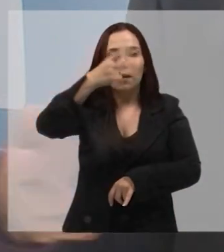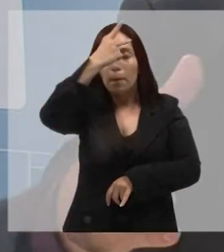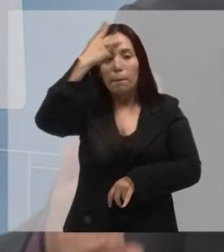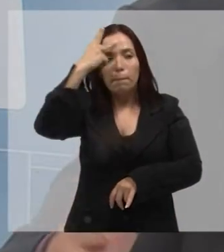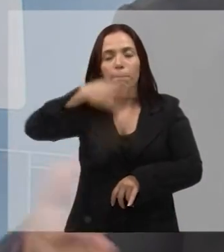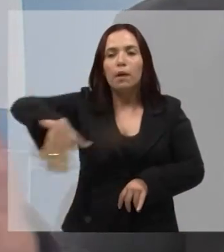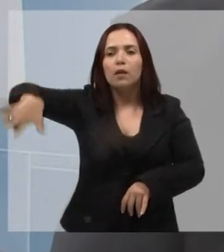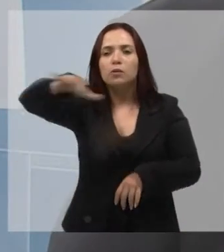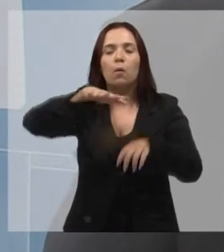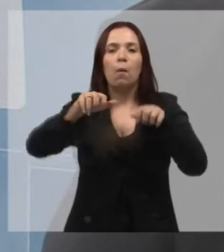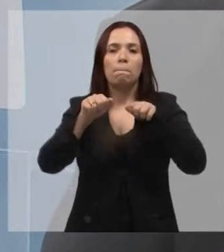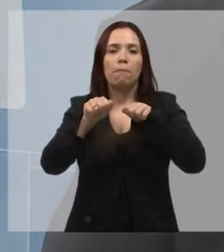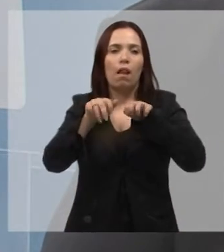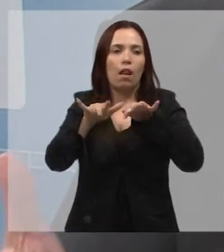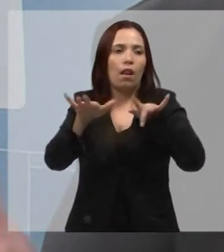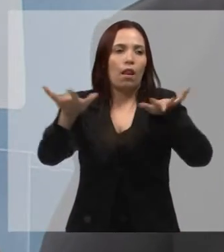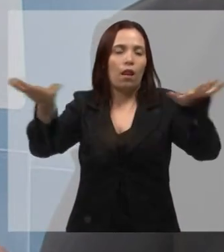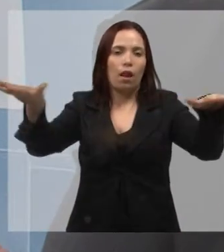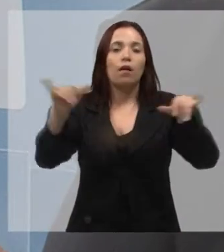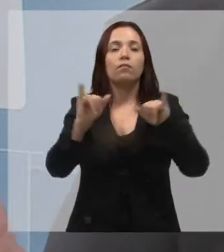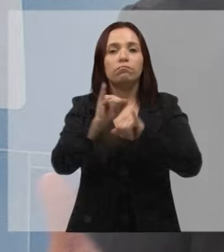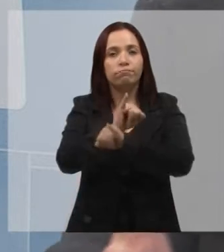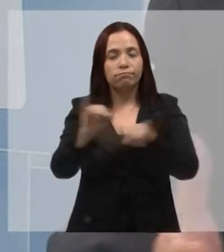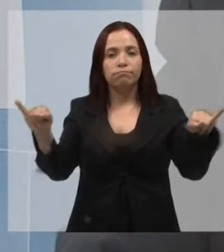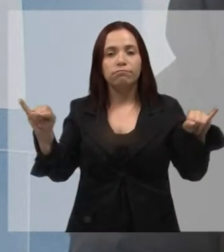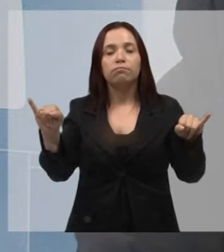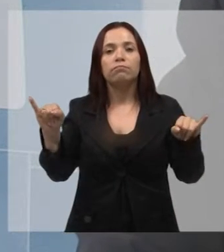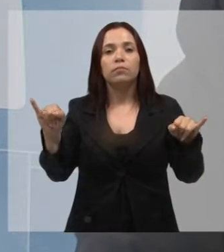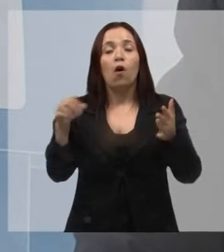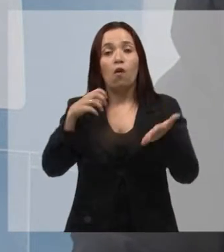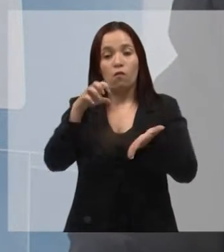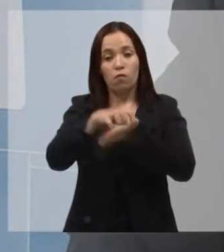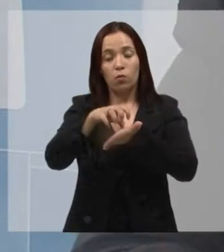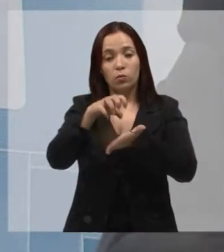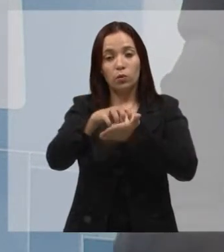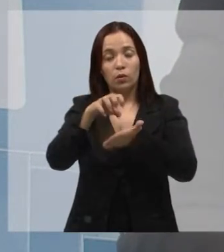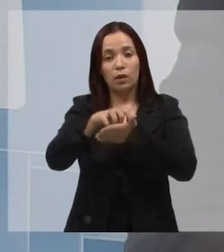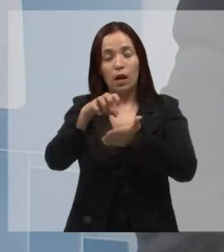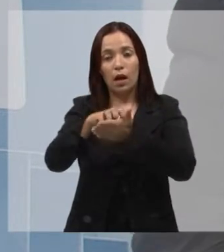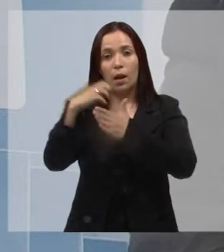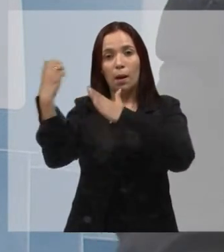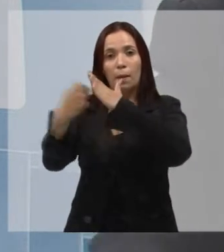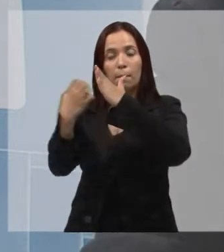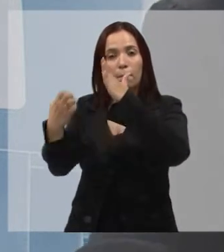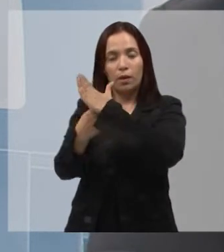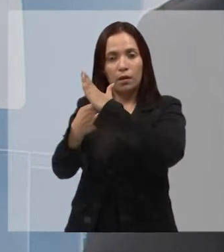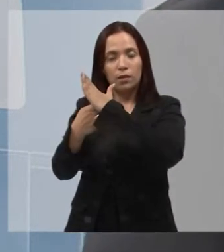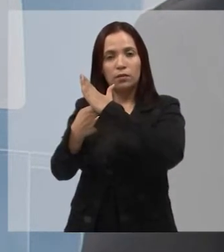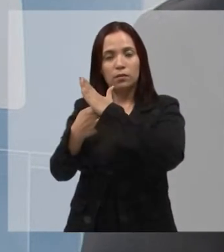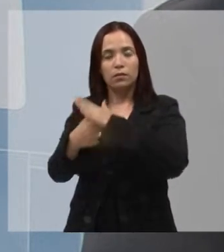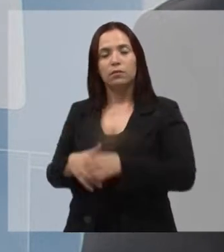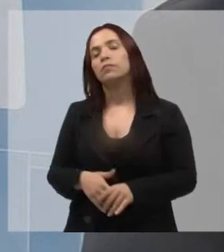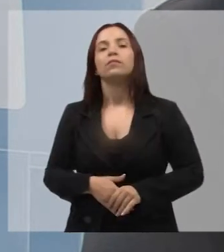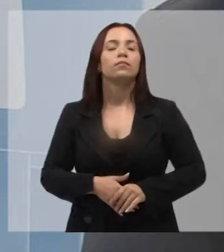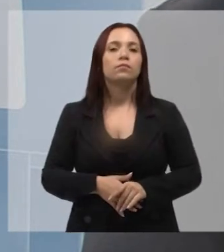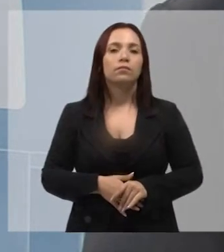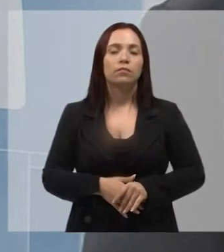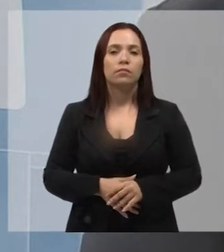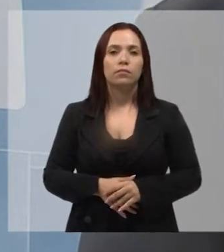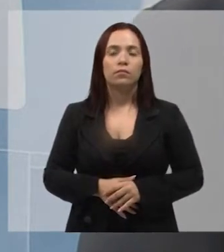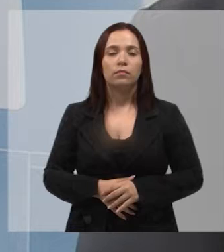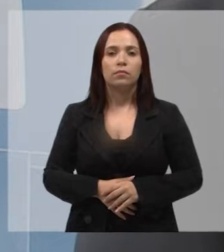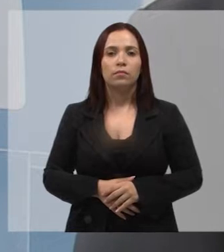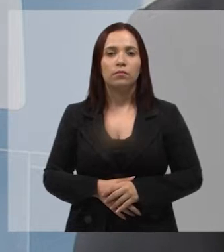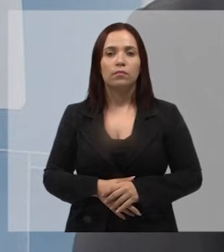para cá, corressem para lá, para onde fosse. E disseram o local. E pegaram os funcionários deles. De 3 sirenes, só abaixo uma da barragem. Hein? De 3 sirenes, só